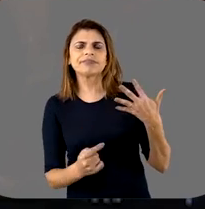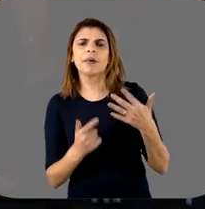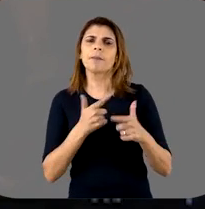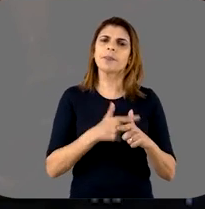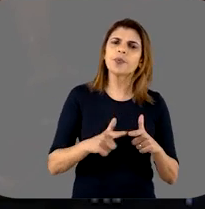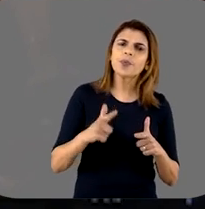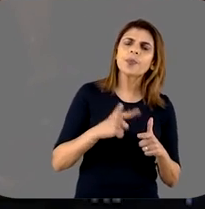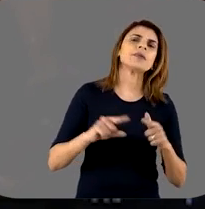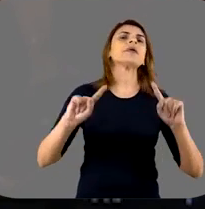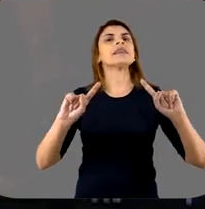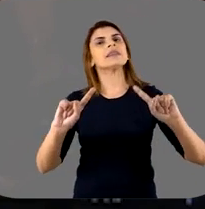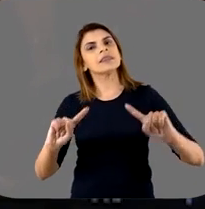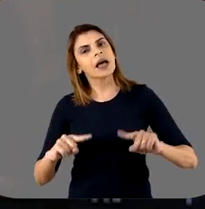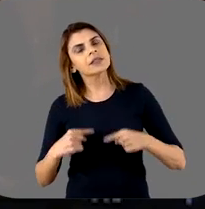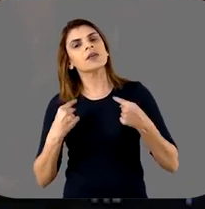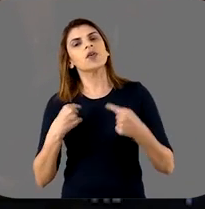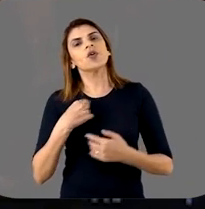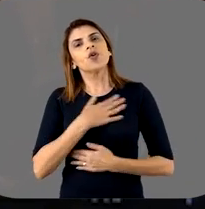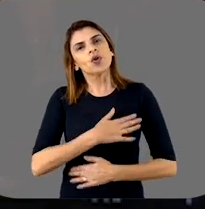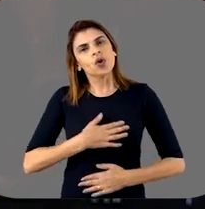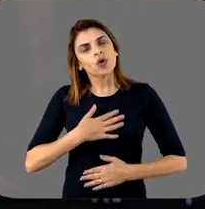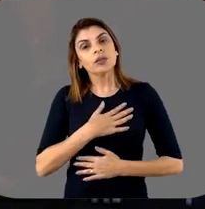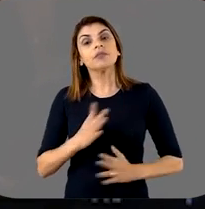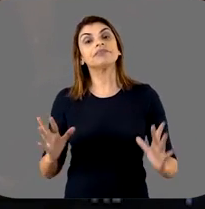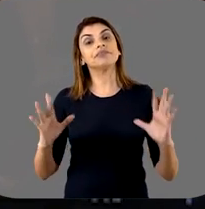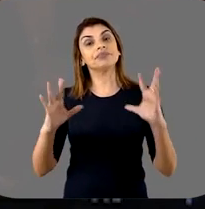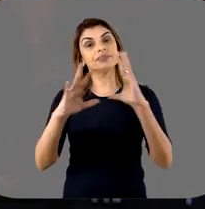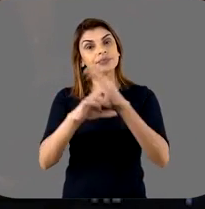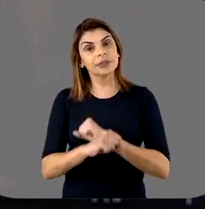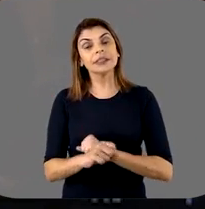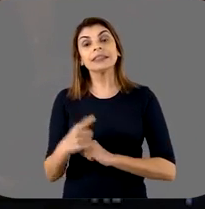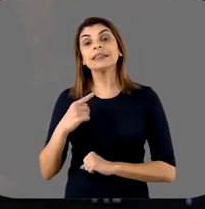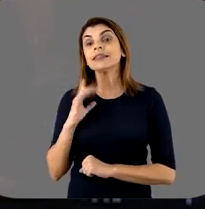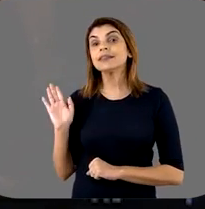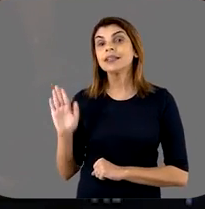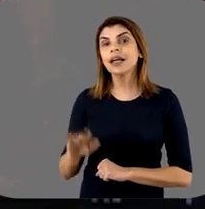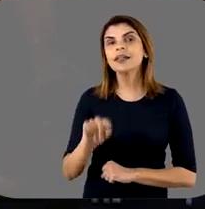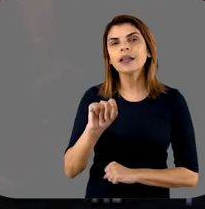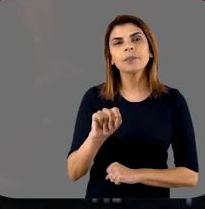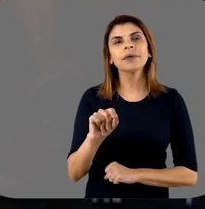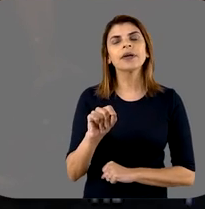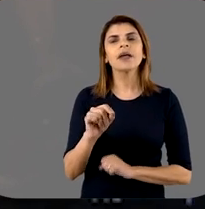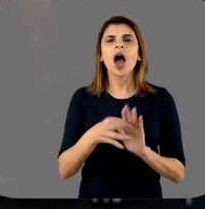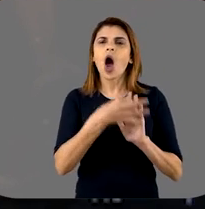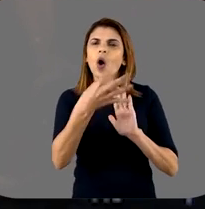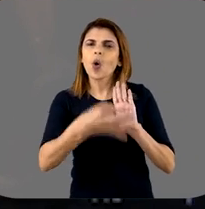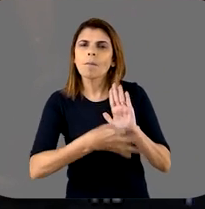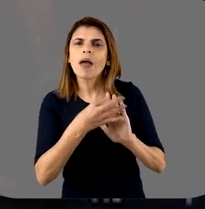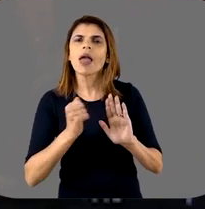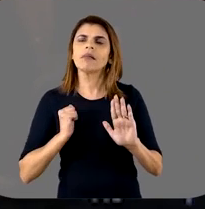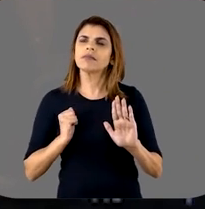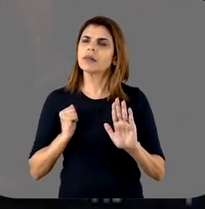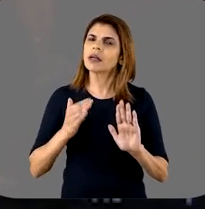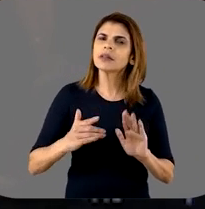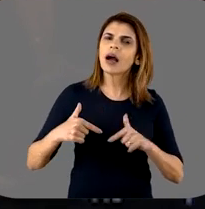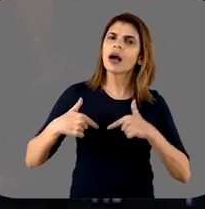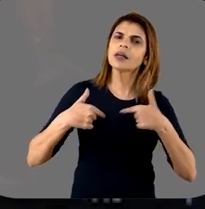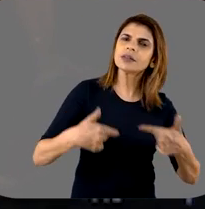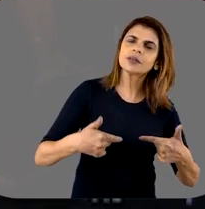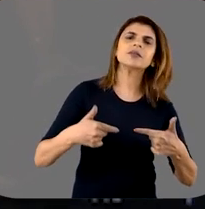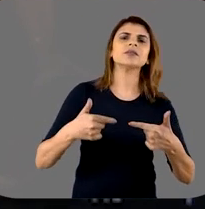os problemas, os desafios. Eu gostaria de encerrar, né, da gente trazendo argumentos, ações, ideias,